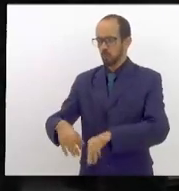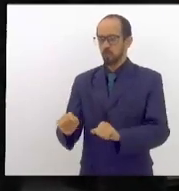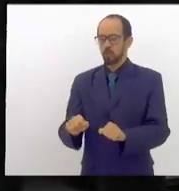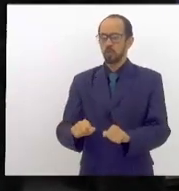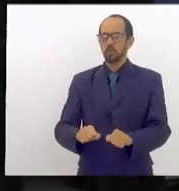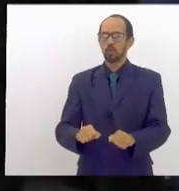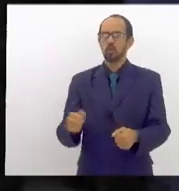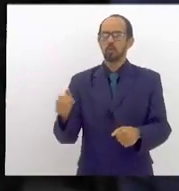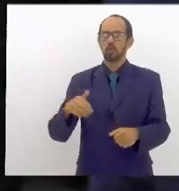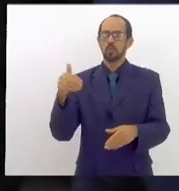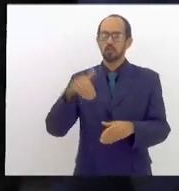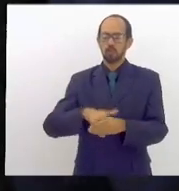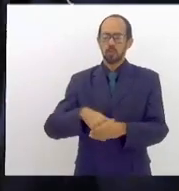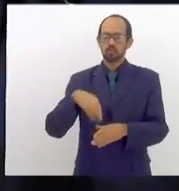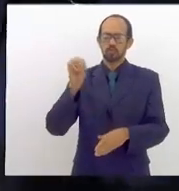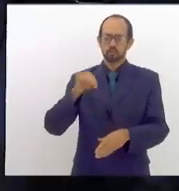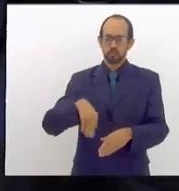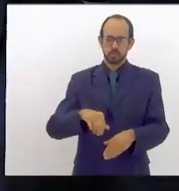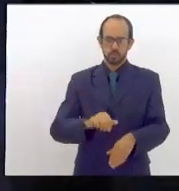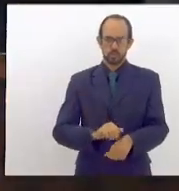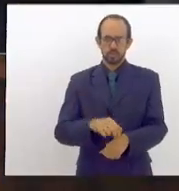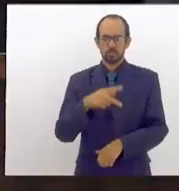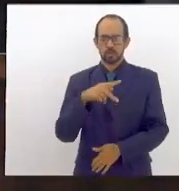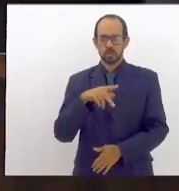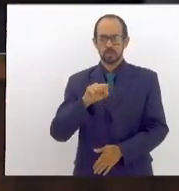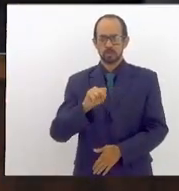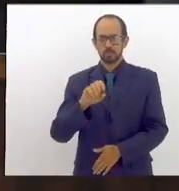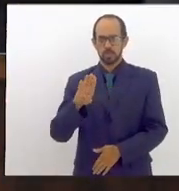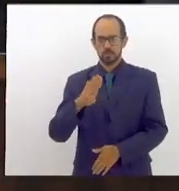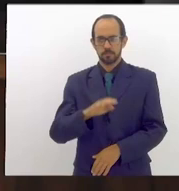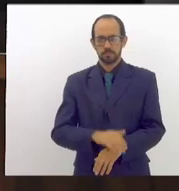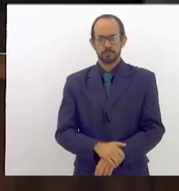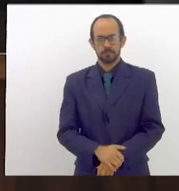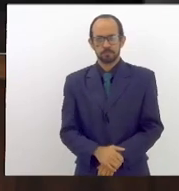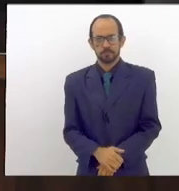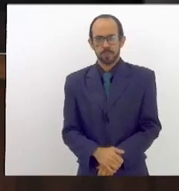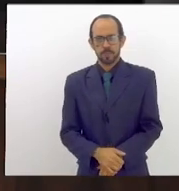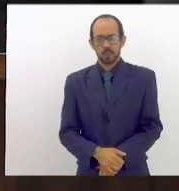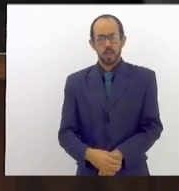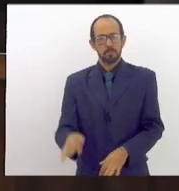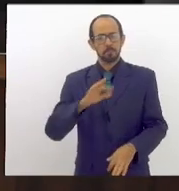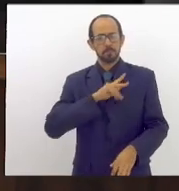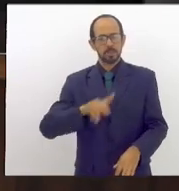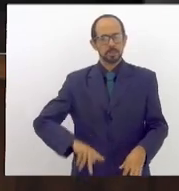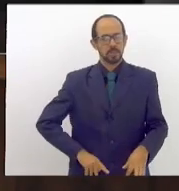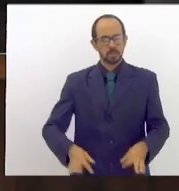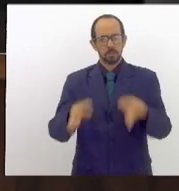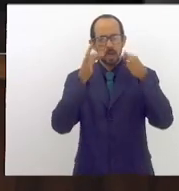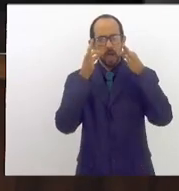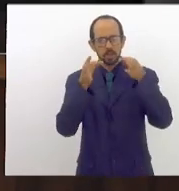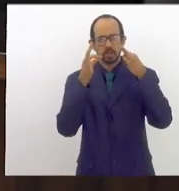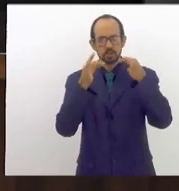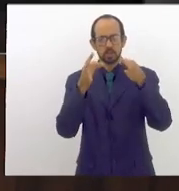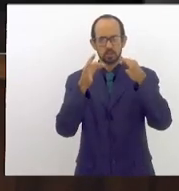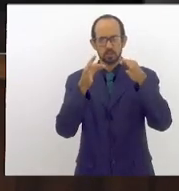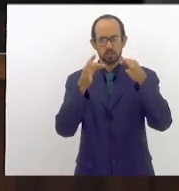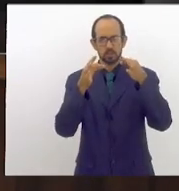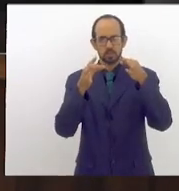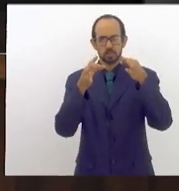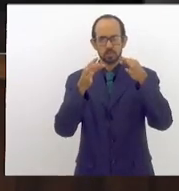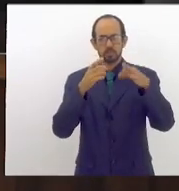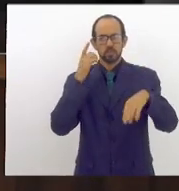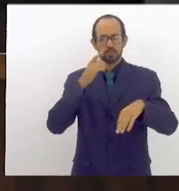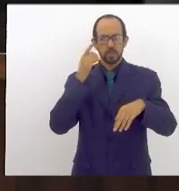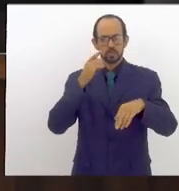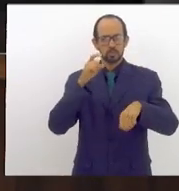ressalva com essa ressalva pelo PSB a presidência chama atenção senhores parlamentares estamos de procedimento